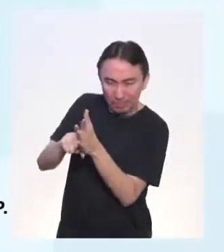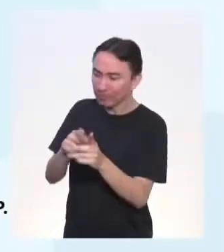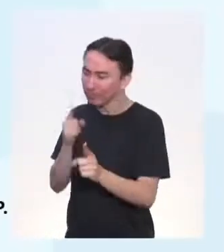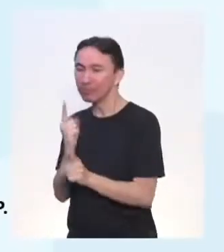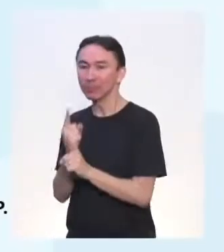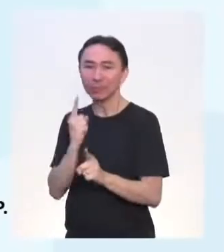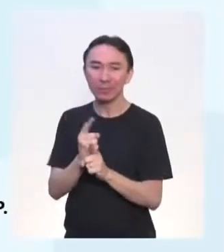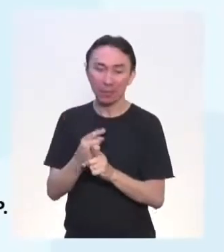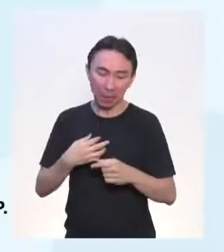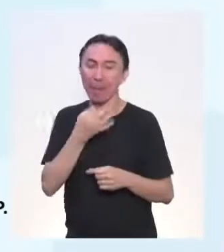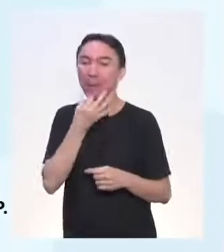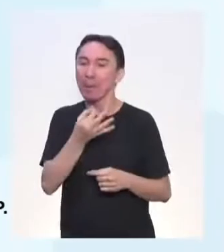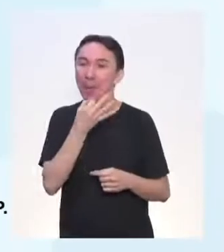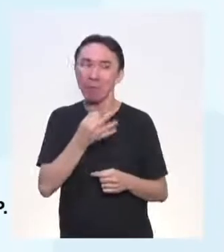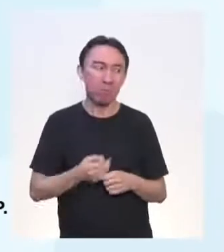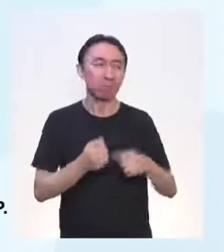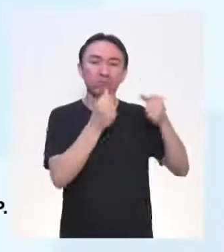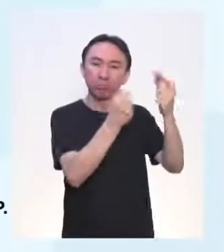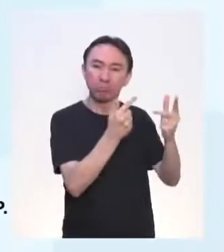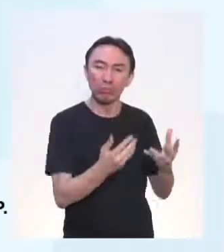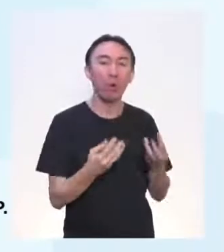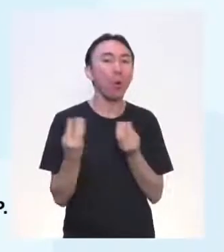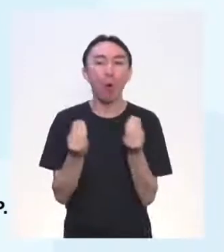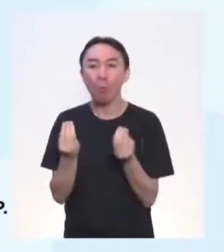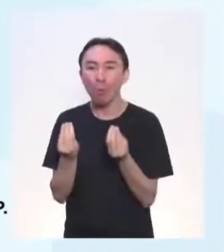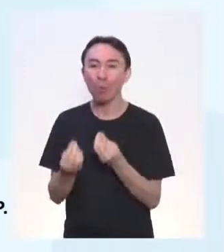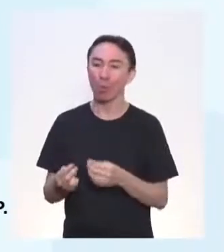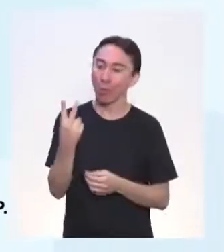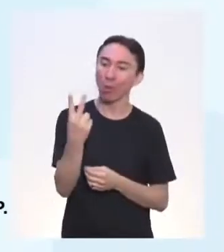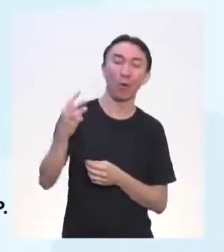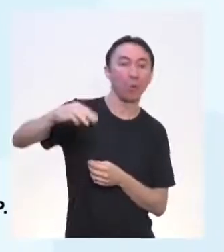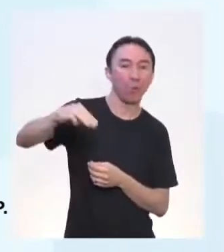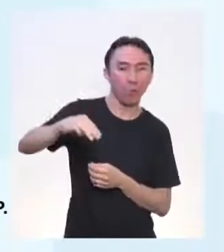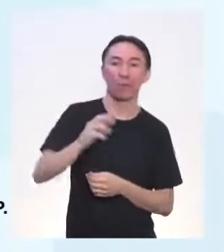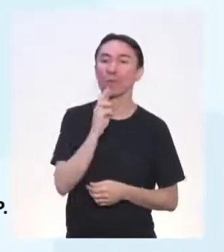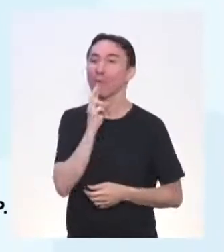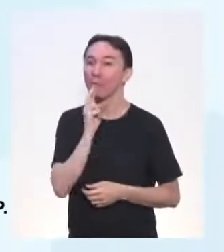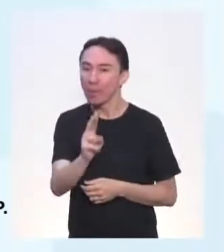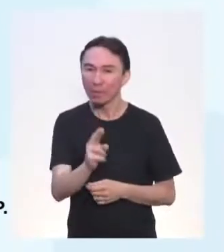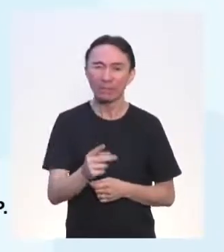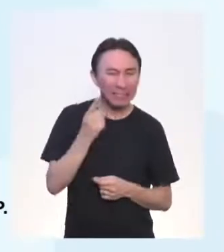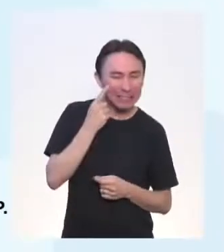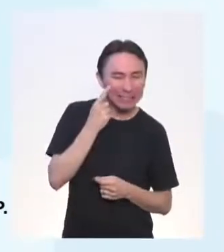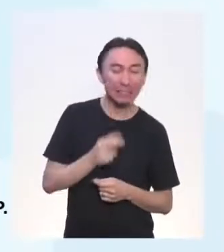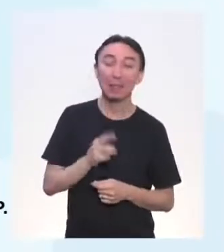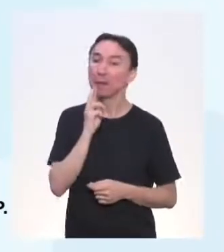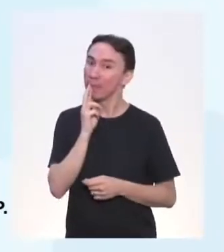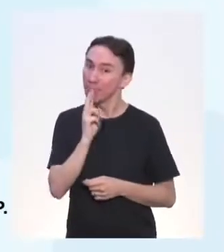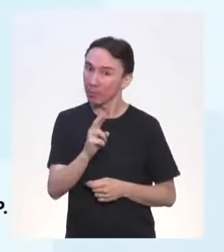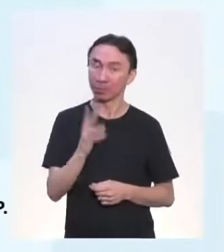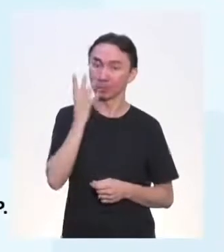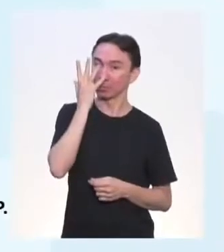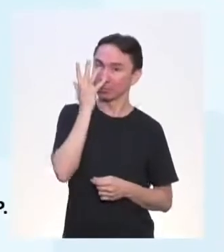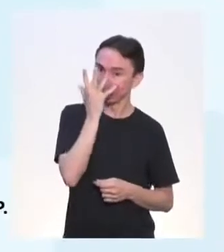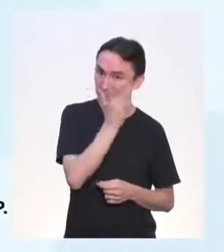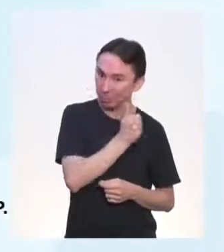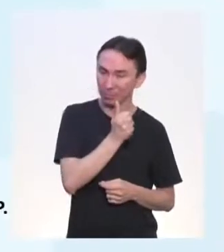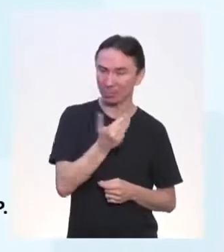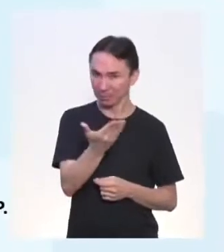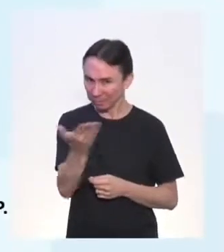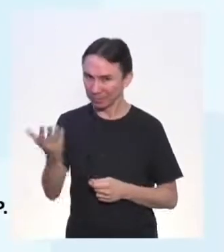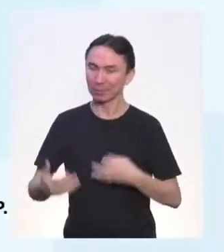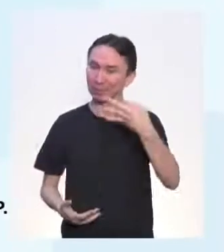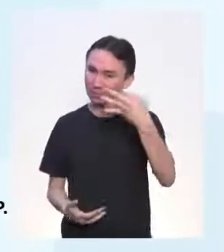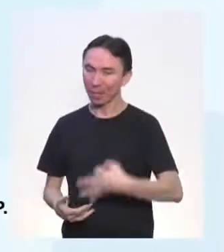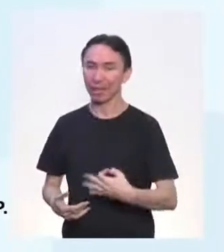opinião? Vamos lá. 2 minutos para vocês responderem aí. Façam aquelas respostas bonitinhas, hein? Porque eu lembro que vocês são o